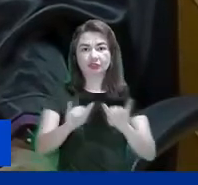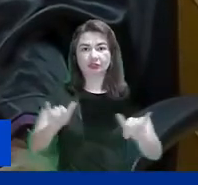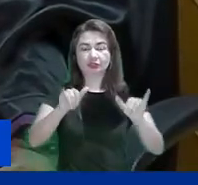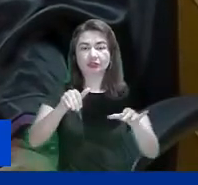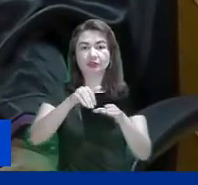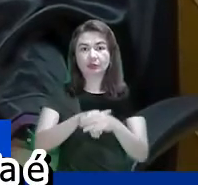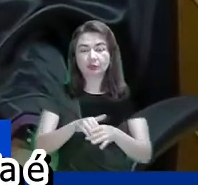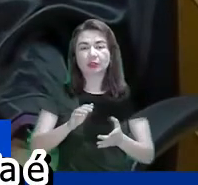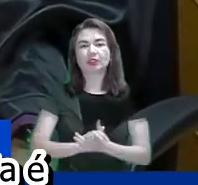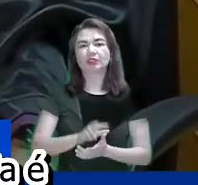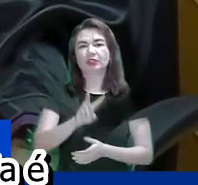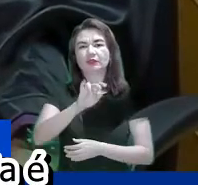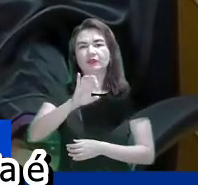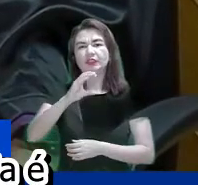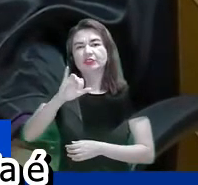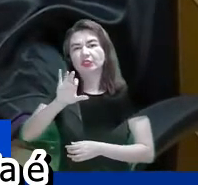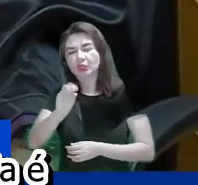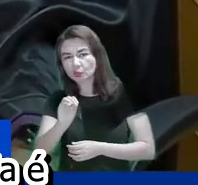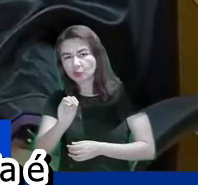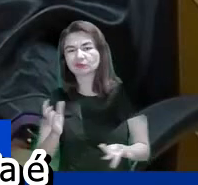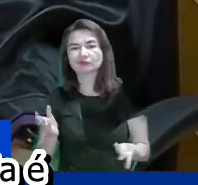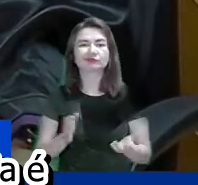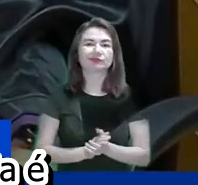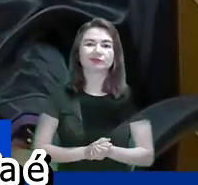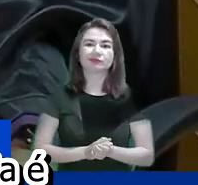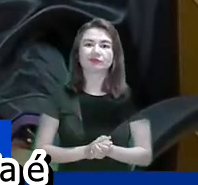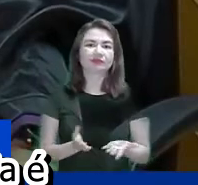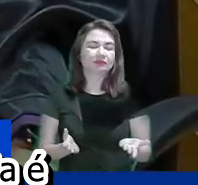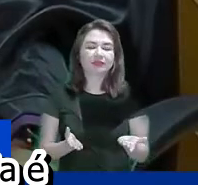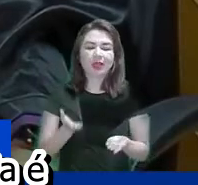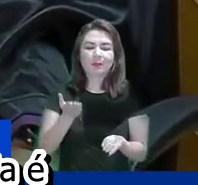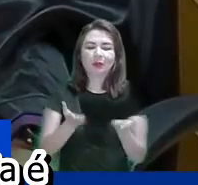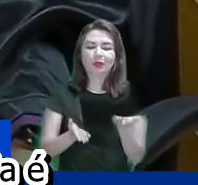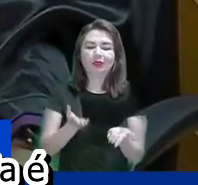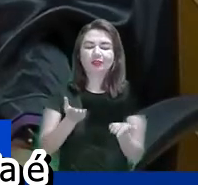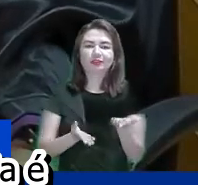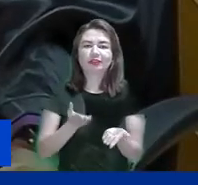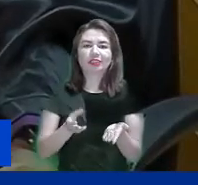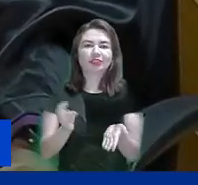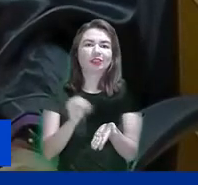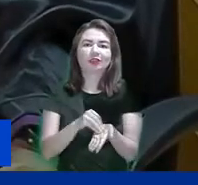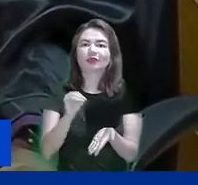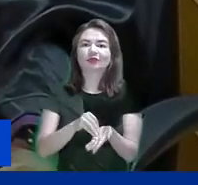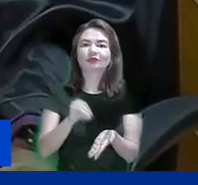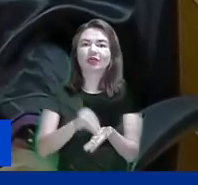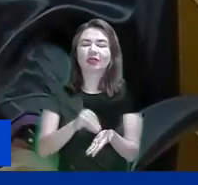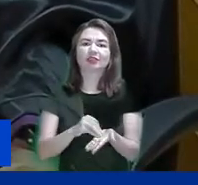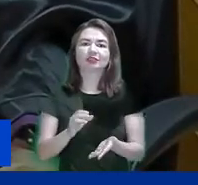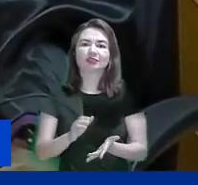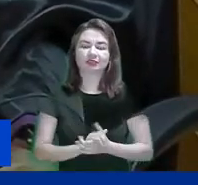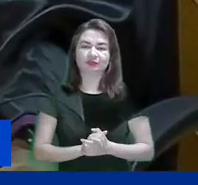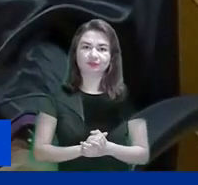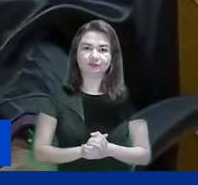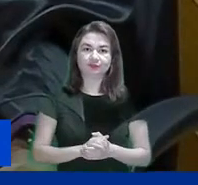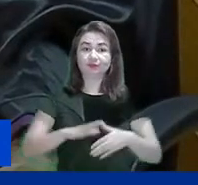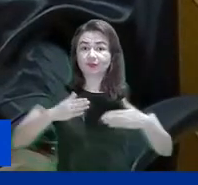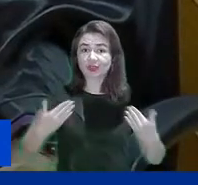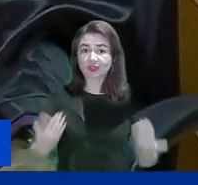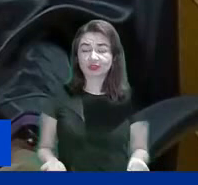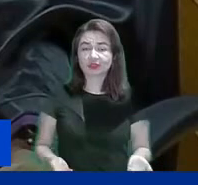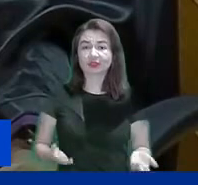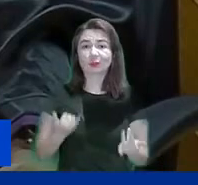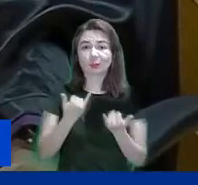vício insanável, que afasta a aplicação dos princípios da proporcionalidade e razoabilidade, e que aqui é semelhante,